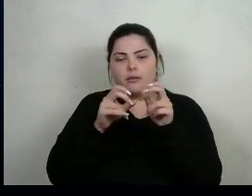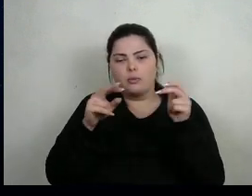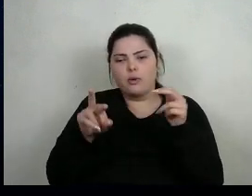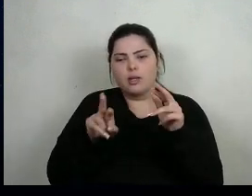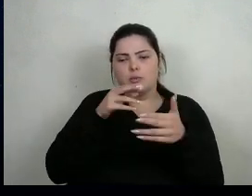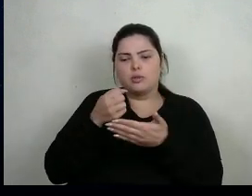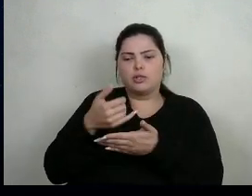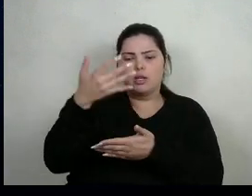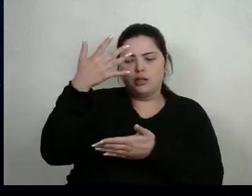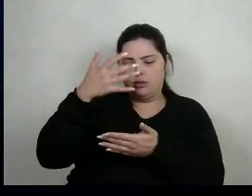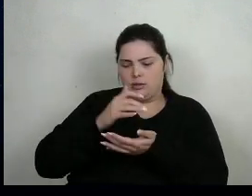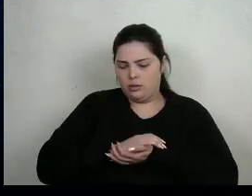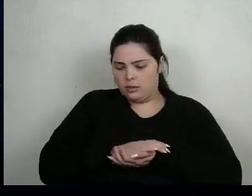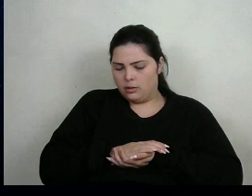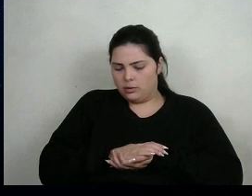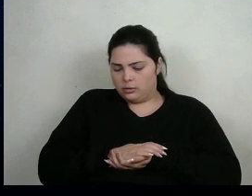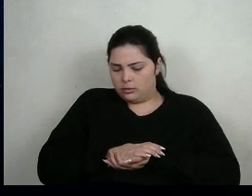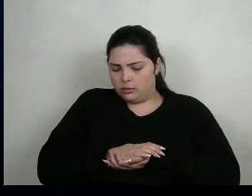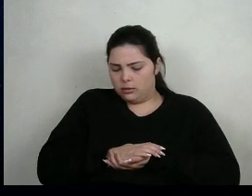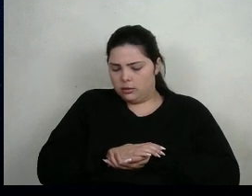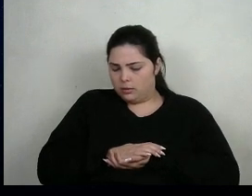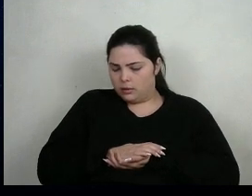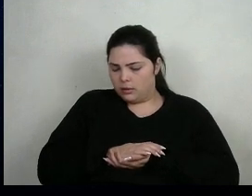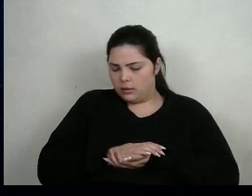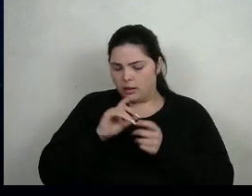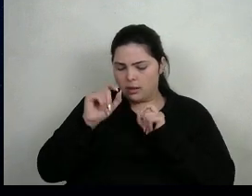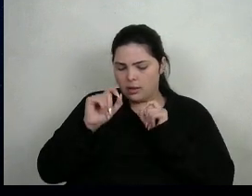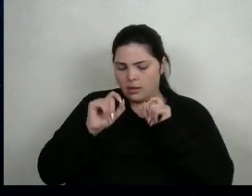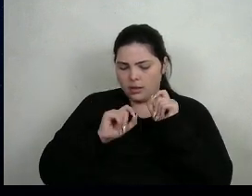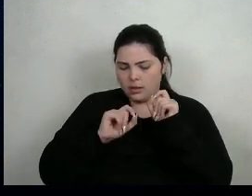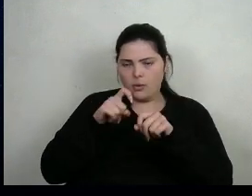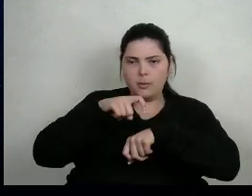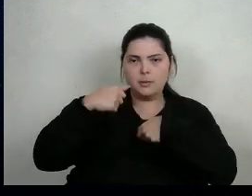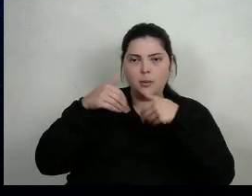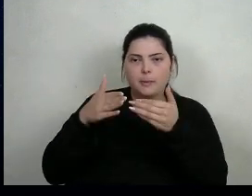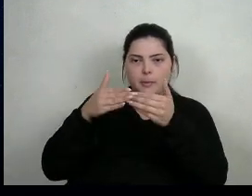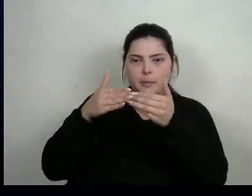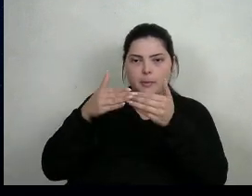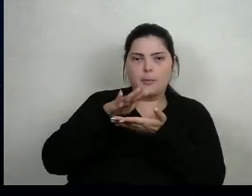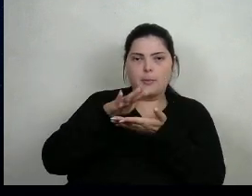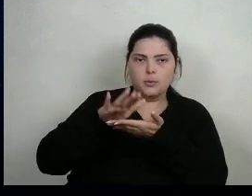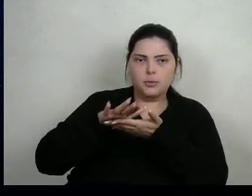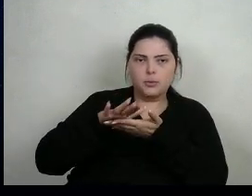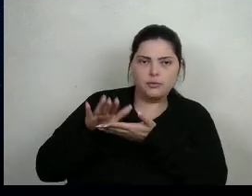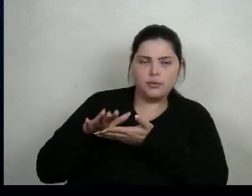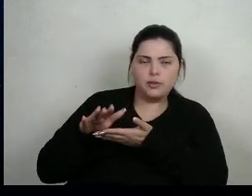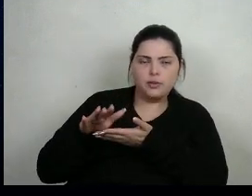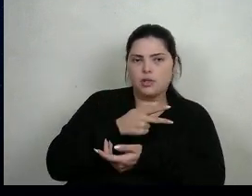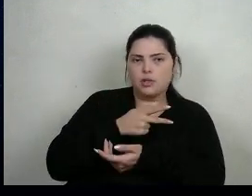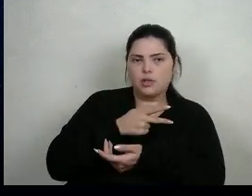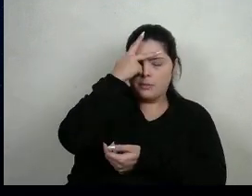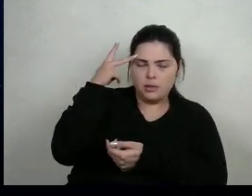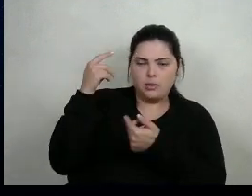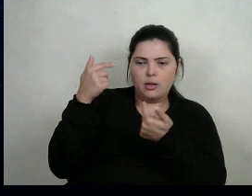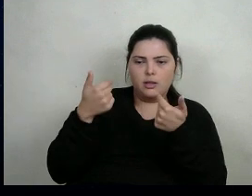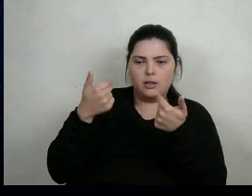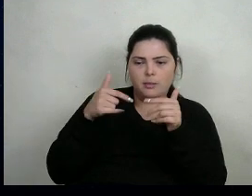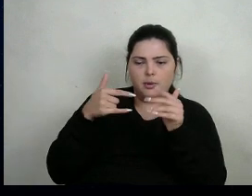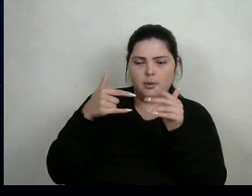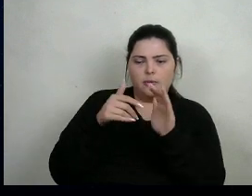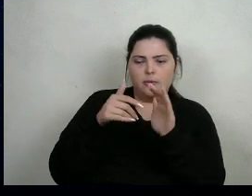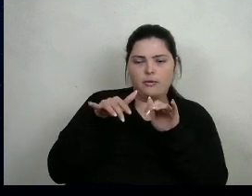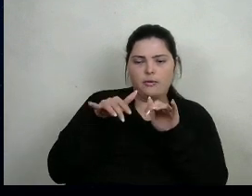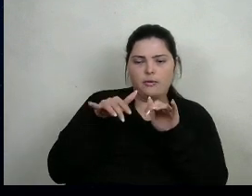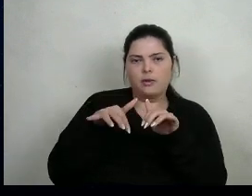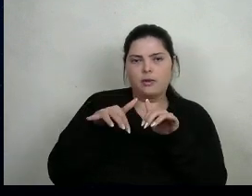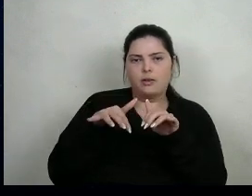também por favor quem é que em algum momento já precisou medir produtividade de pessoas trabalhando em desenvolvimento e pediram